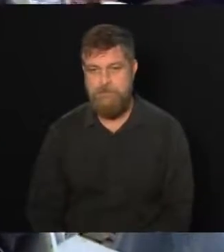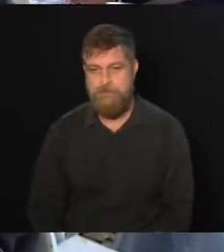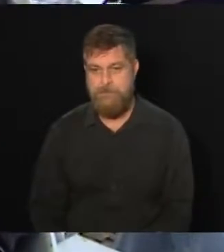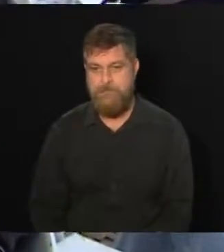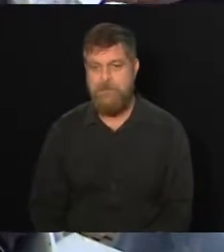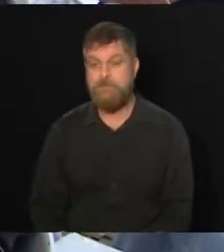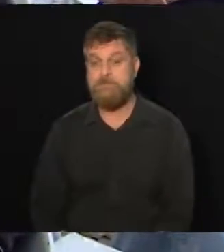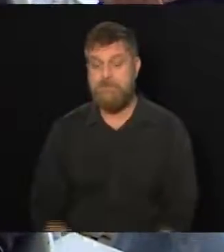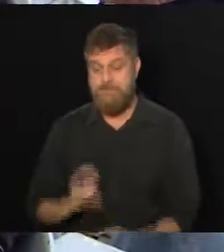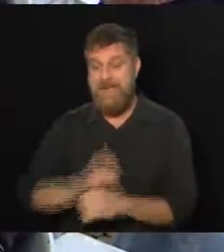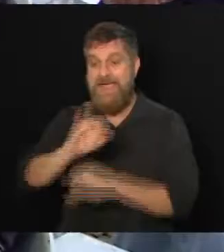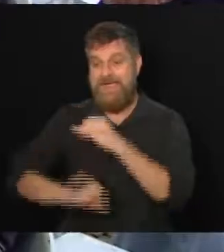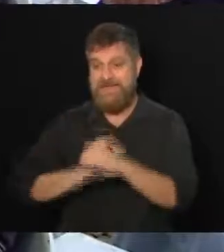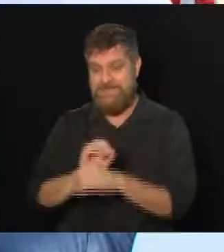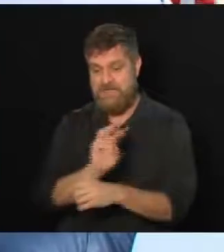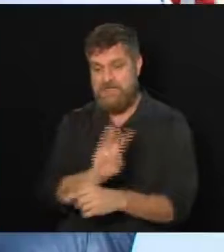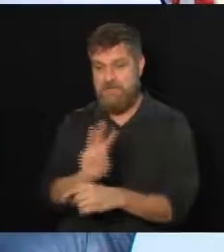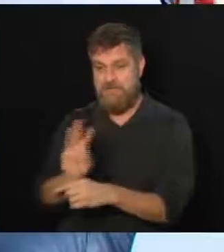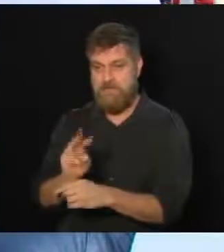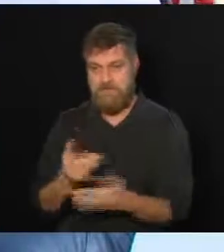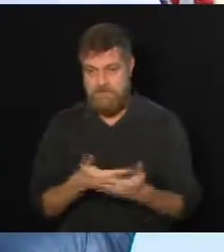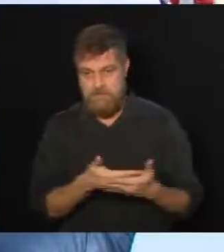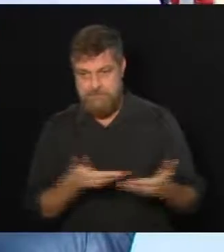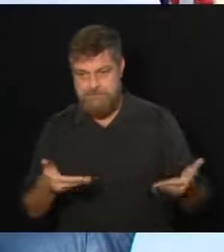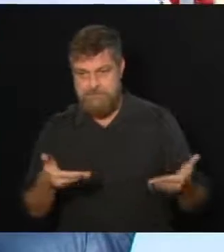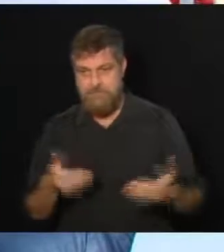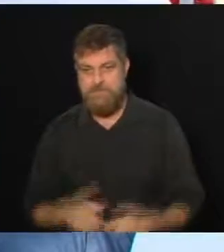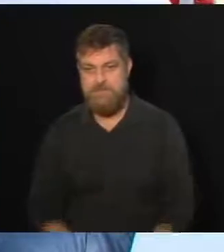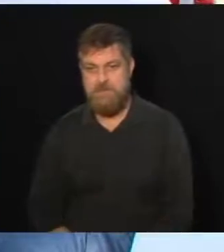19-3284-2230. O endereço eletrônico é o